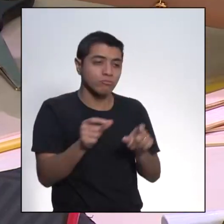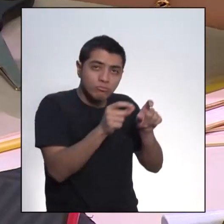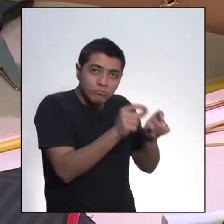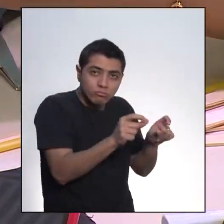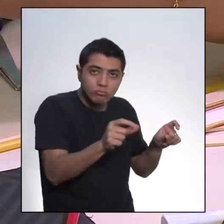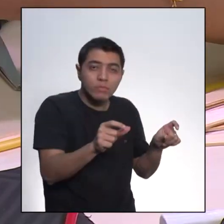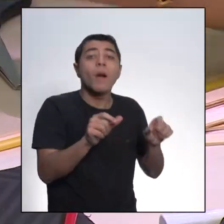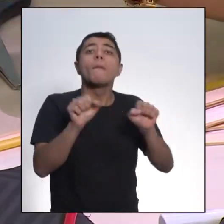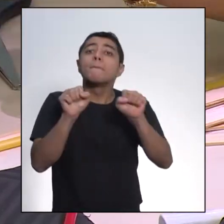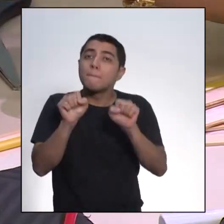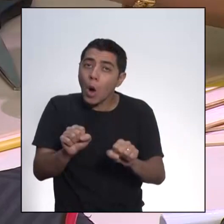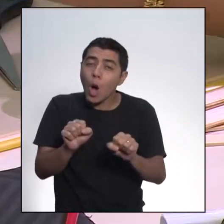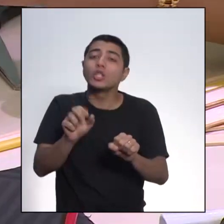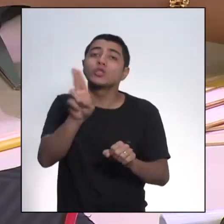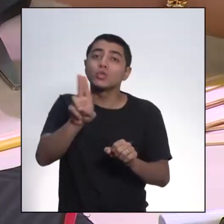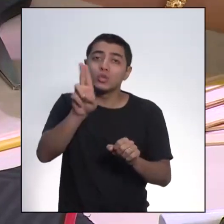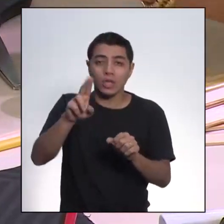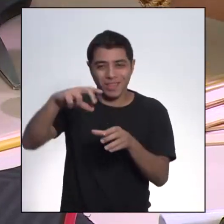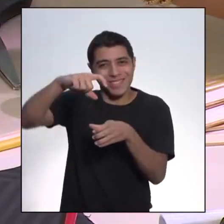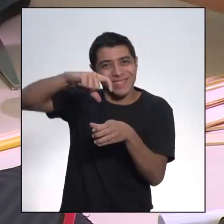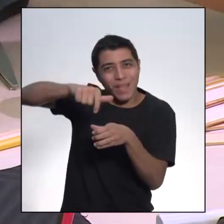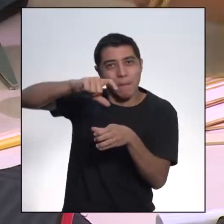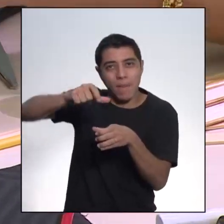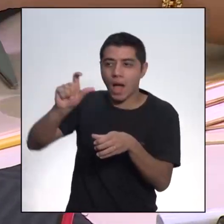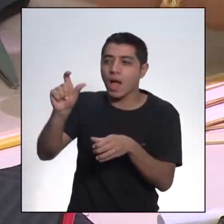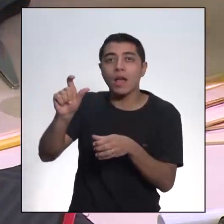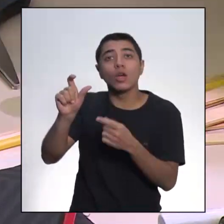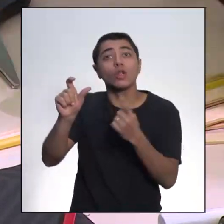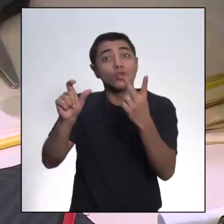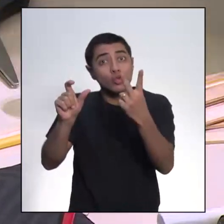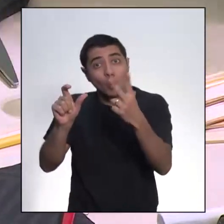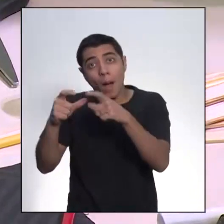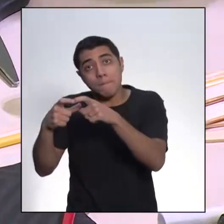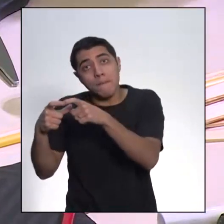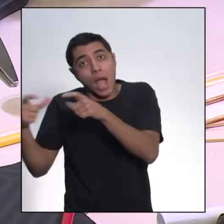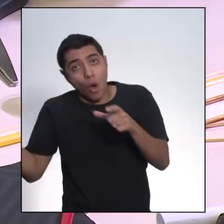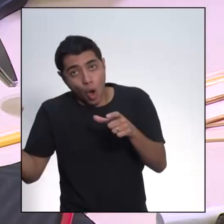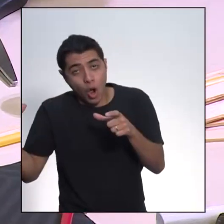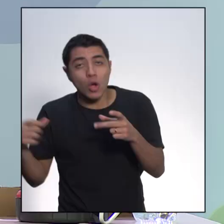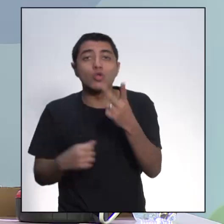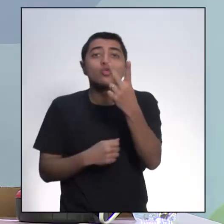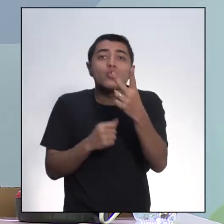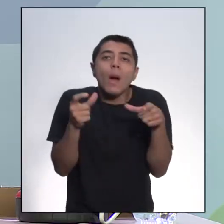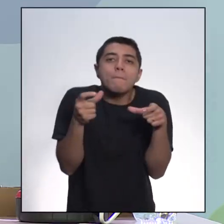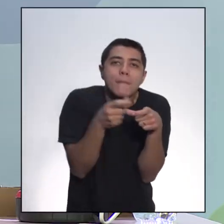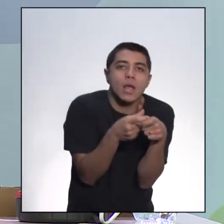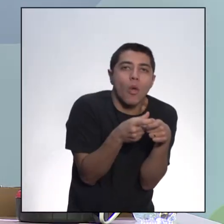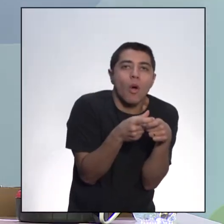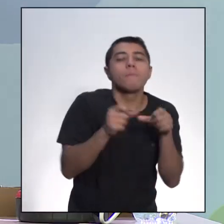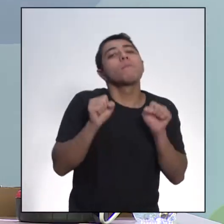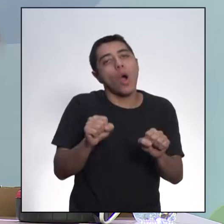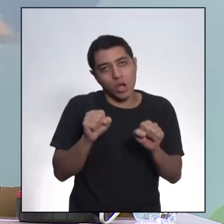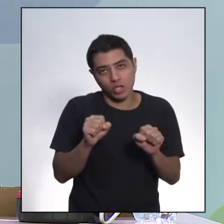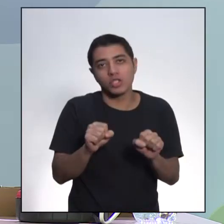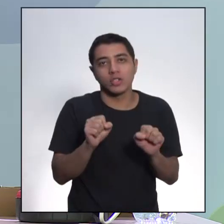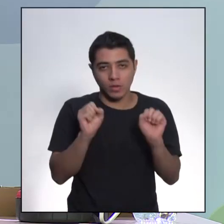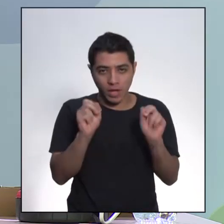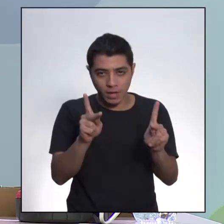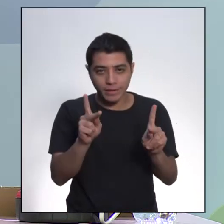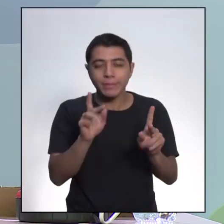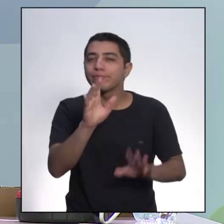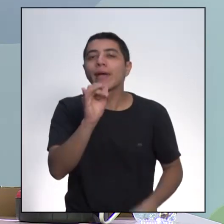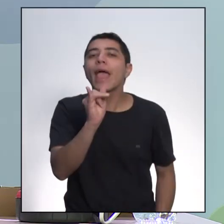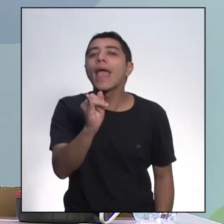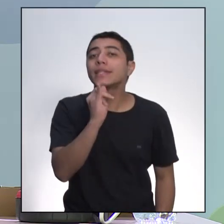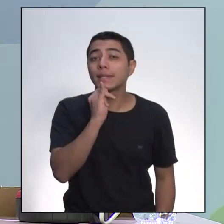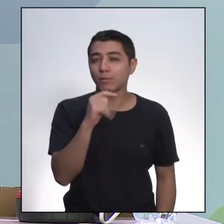tampinhas maiores e 2 menores, aí você vai fazer um super carro, né? Só para eu mostrar um pouquinho para vocês. Então, por exemplo, ó, o que a